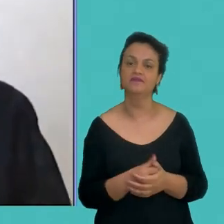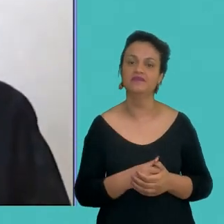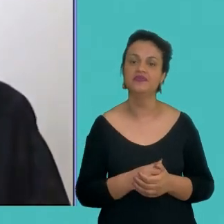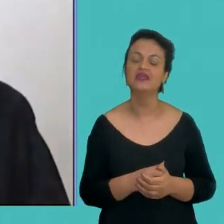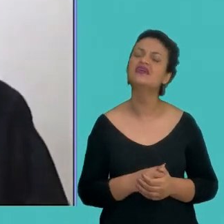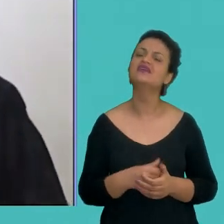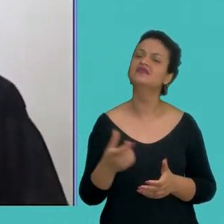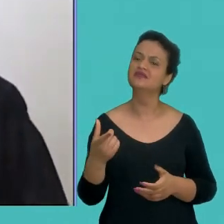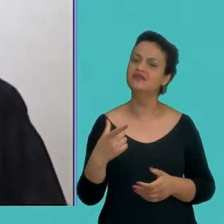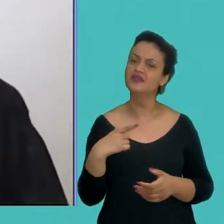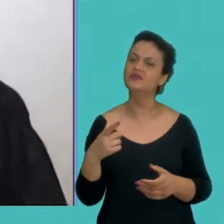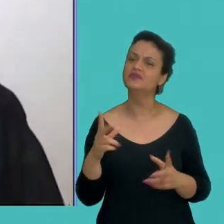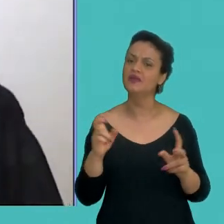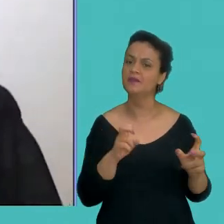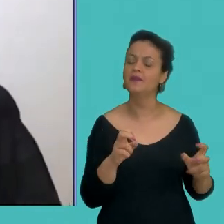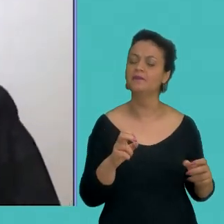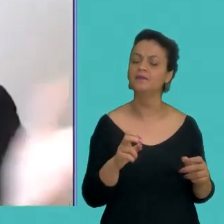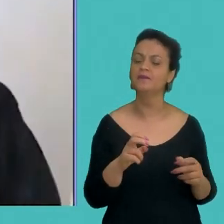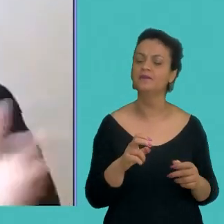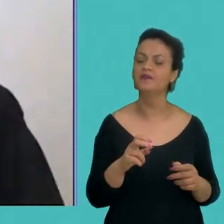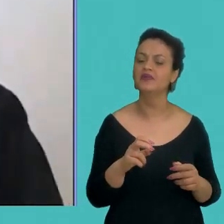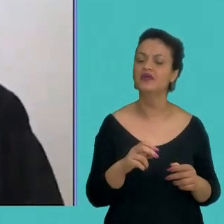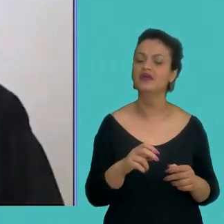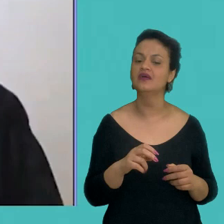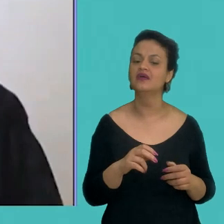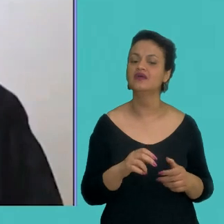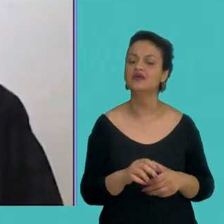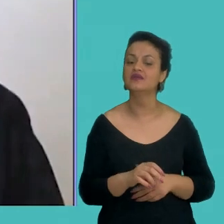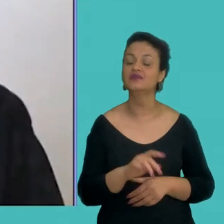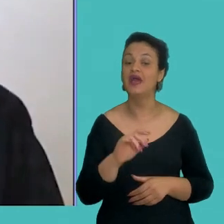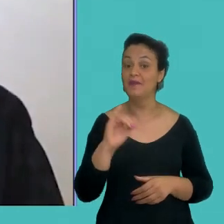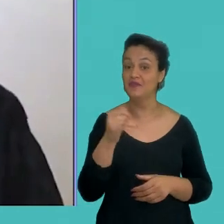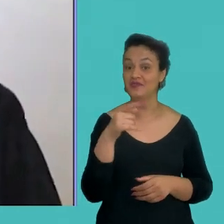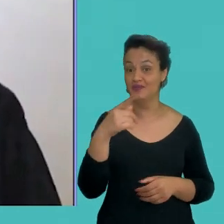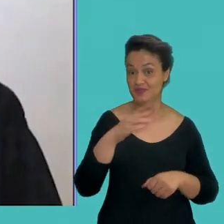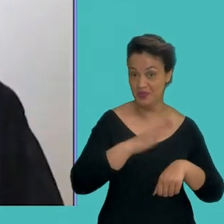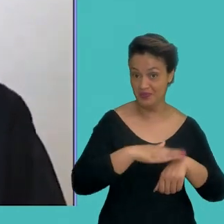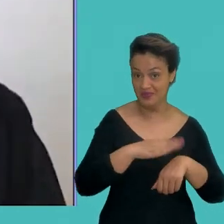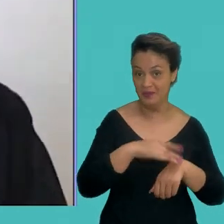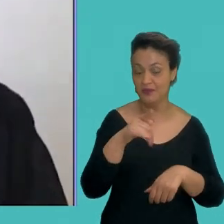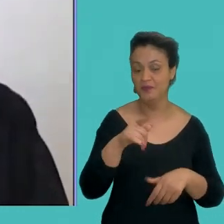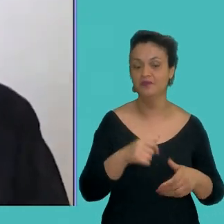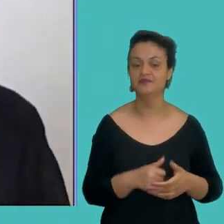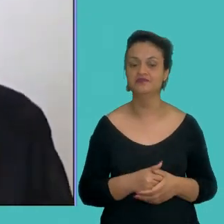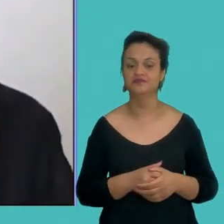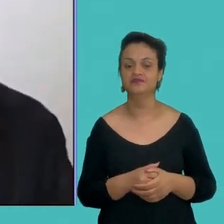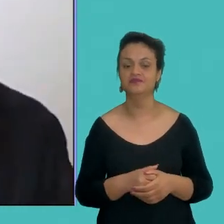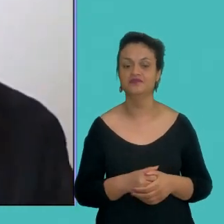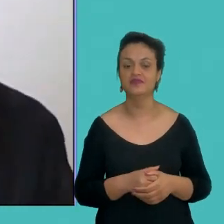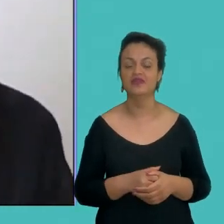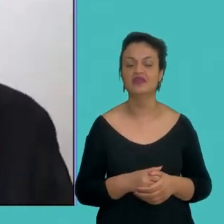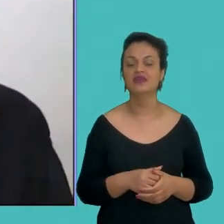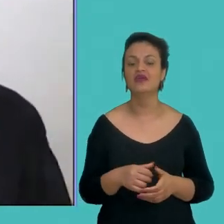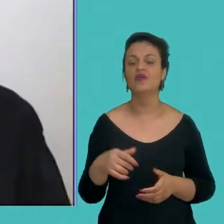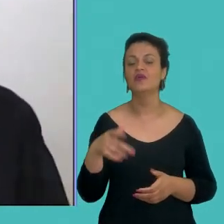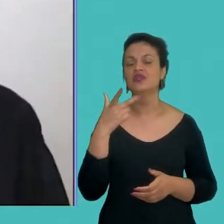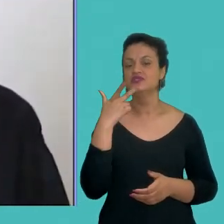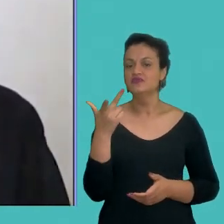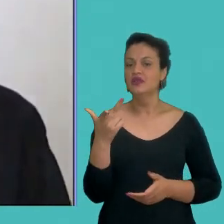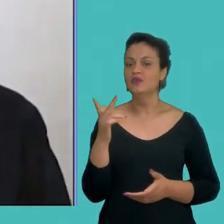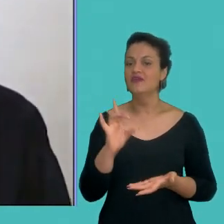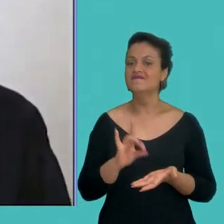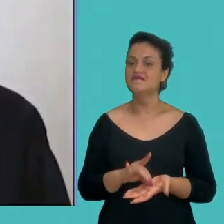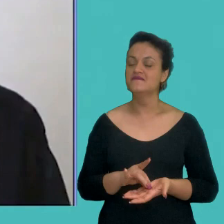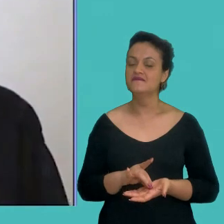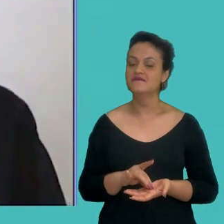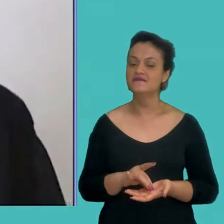diversas perspectivas. Existe uma questão, se me permite usar um pouquinho do seu tema, do seu tempo precioso, que Hannah Arendt